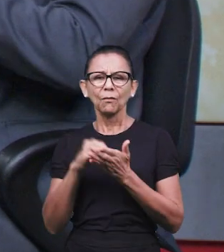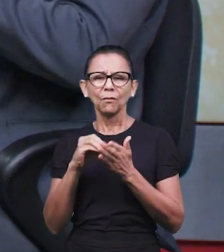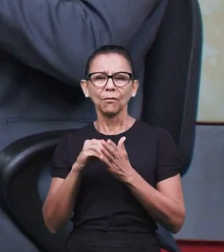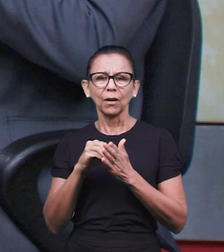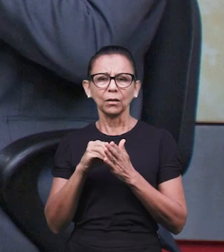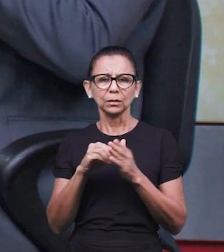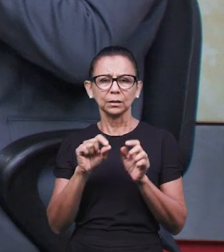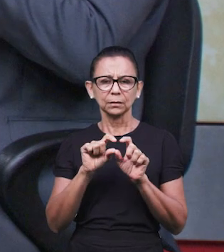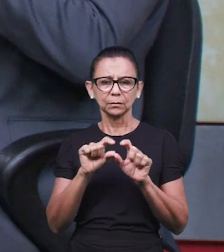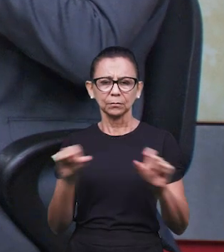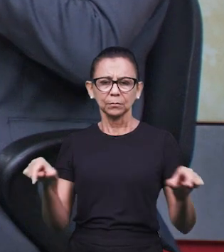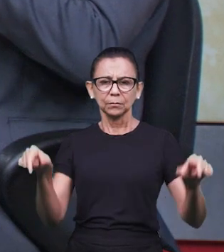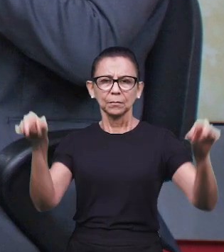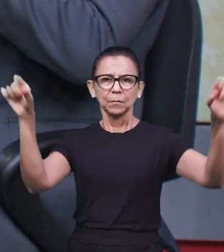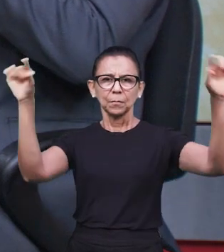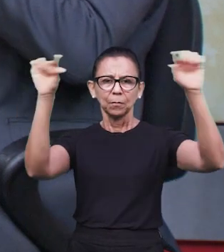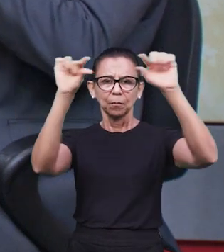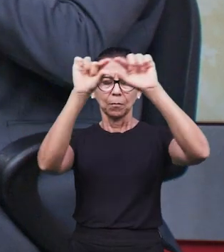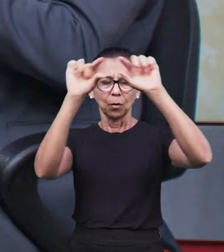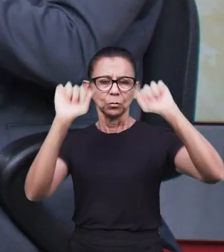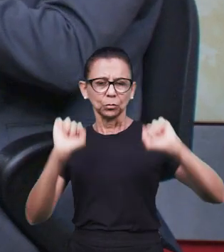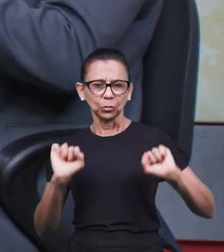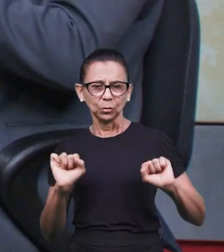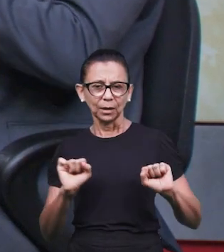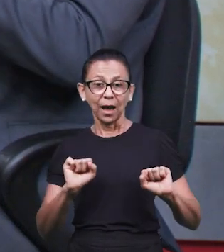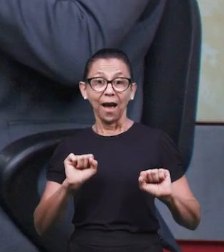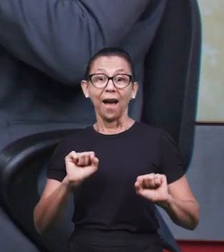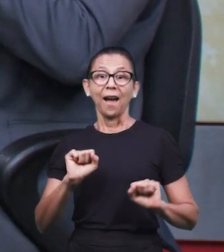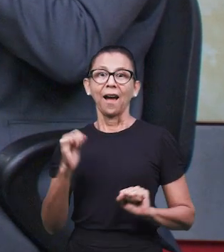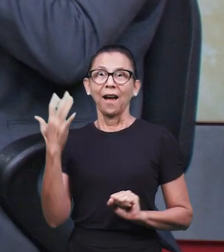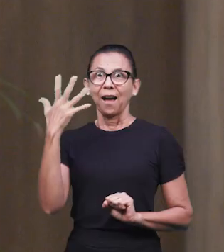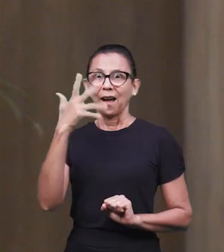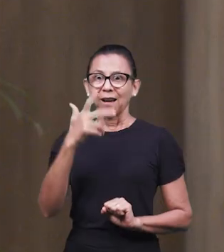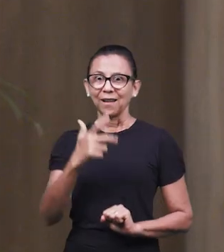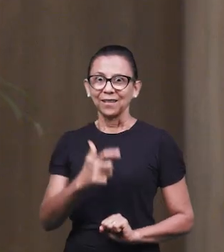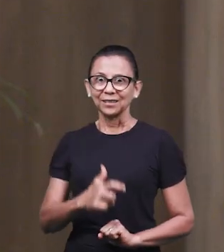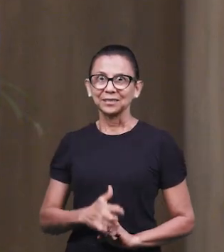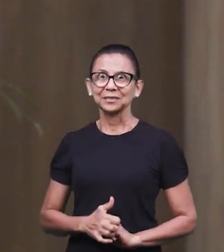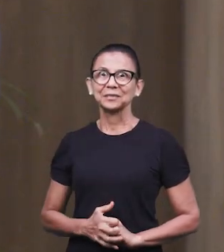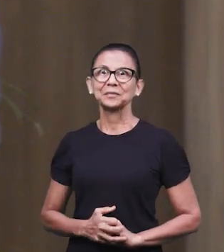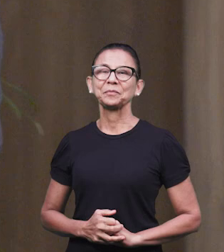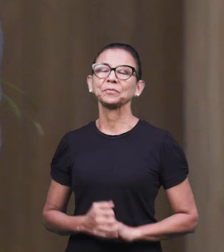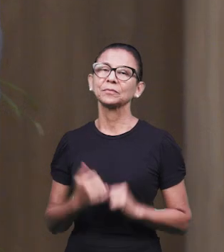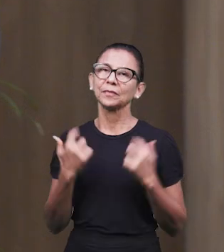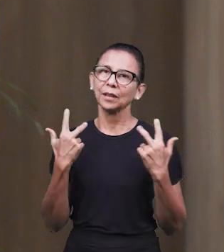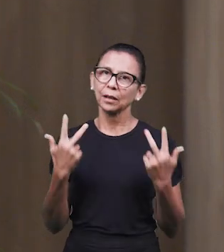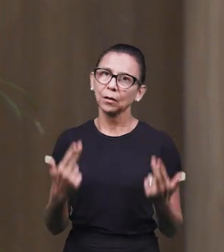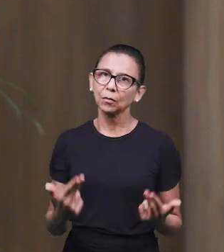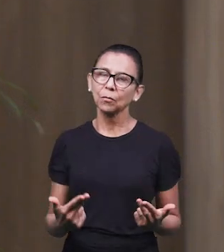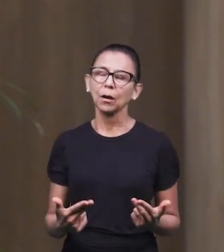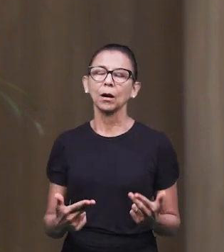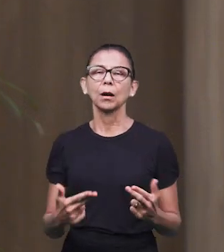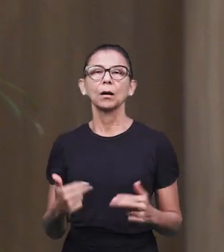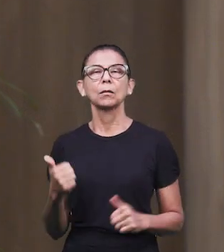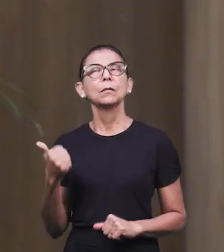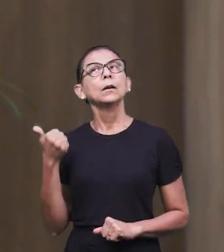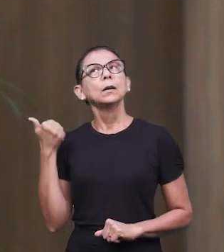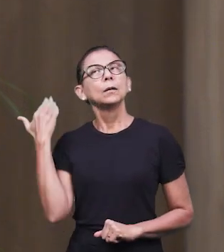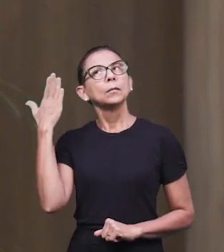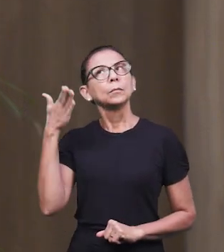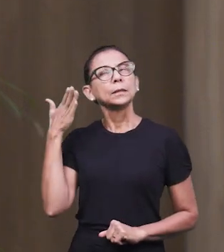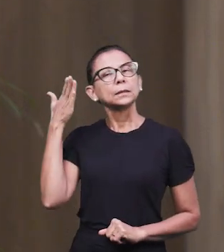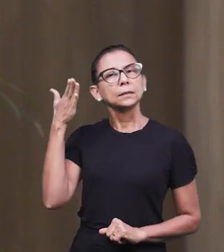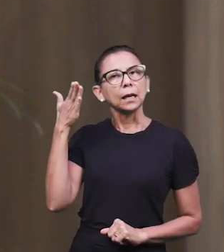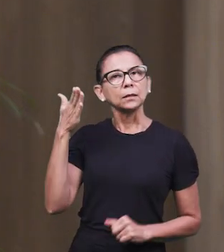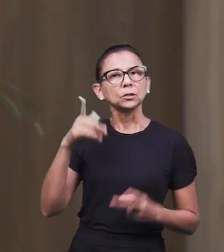uhum, né? Então o louvor, ele completa a palavra, ele moldura, ele reafirma a mensagem. Por